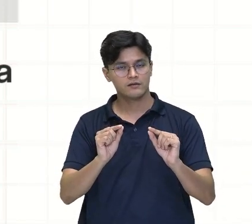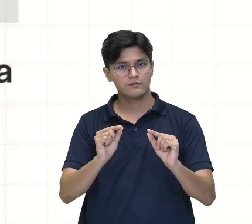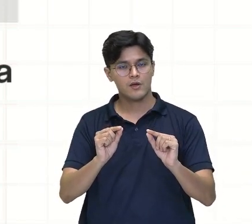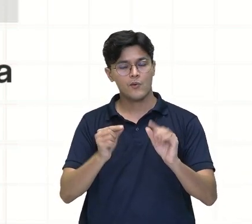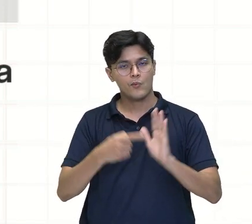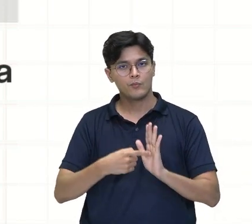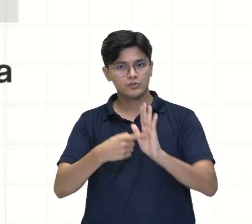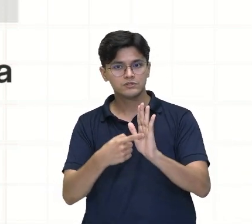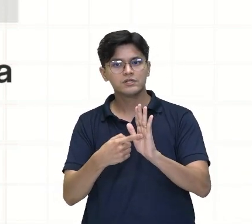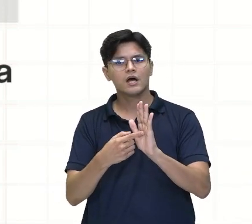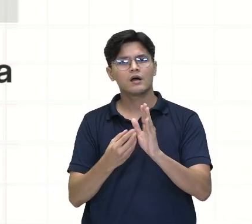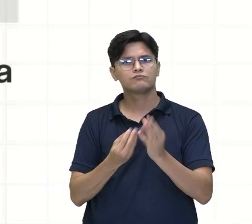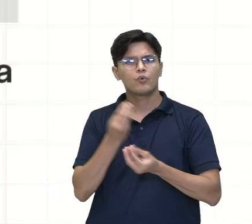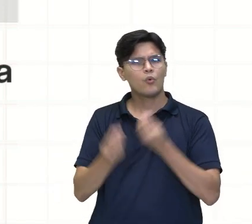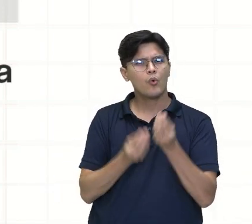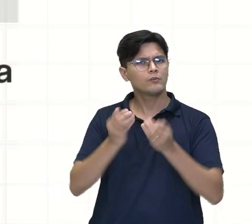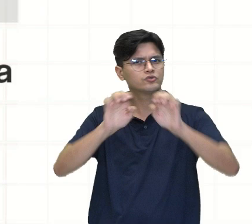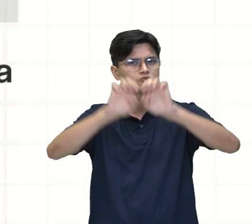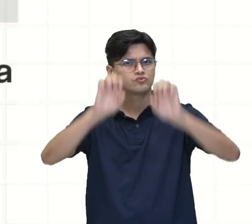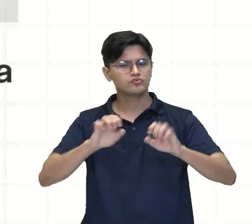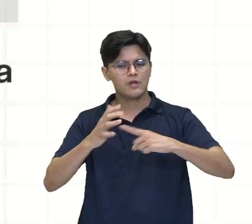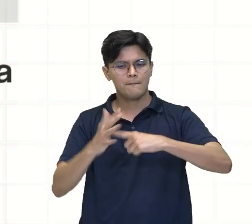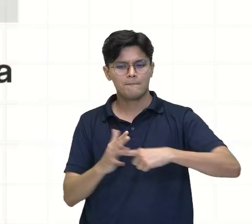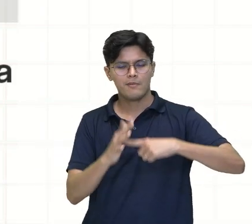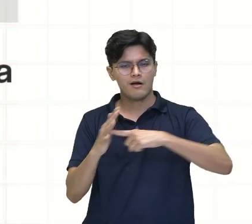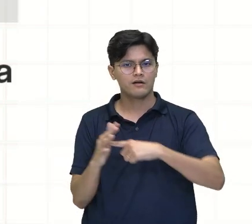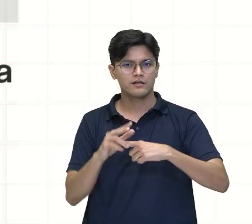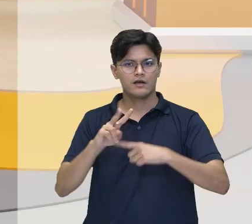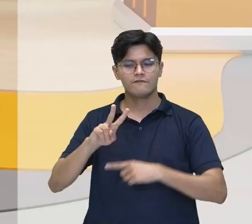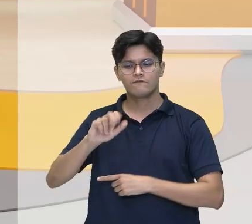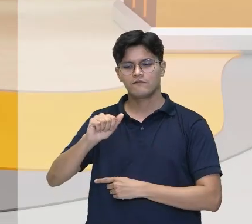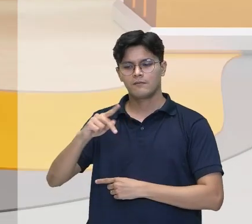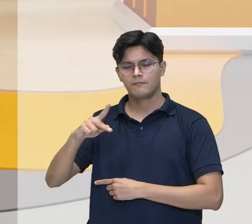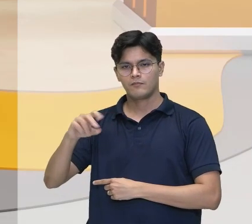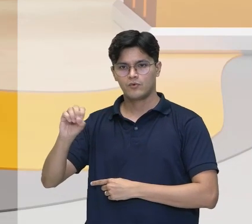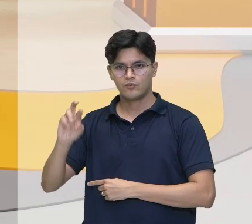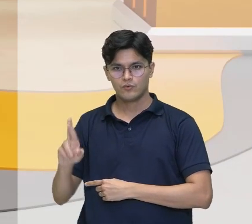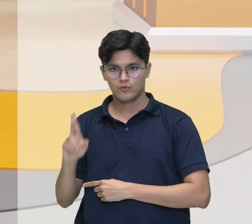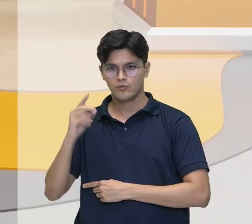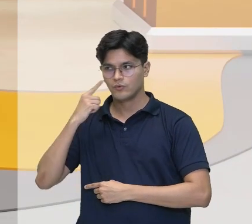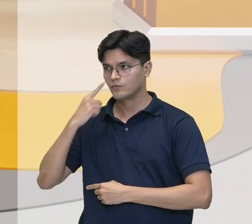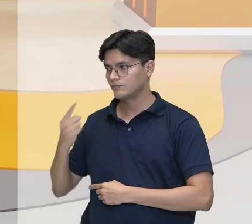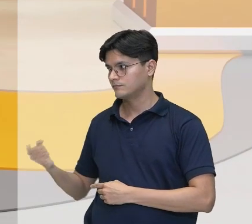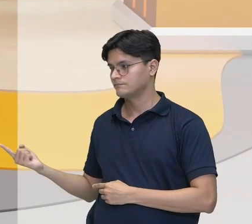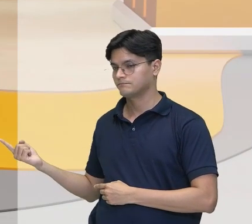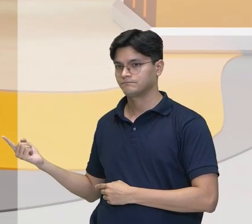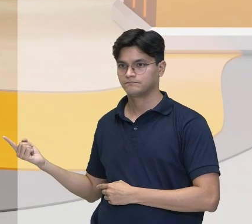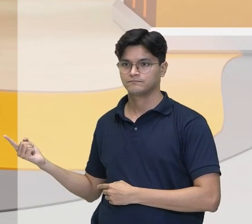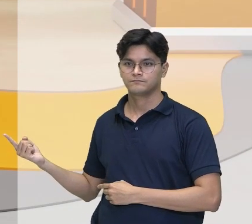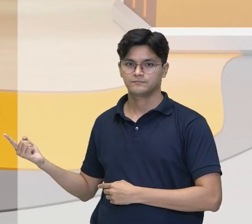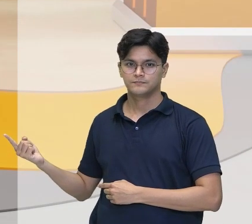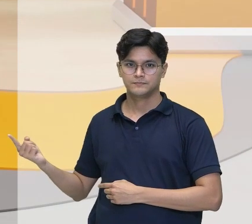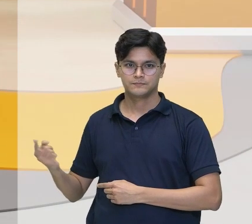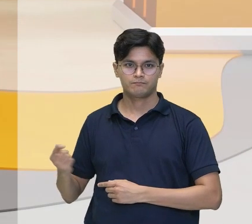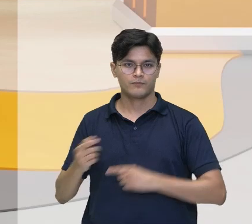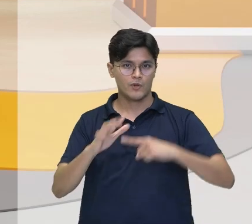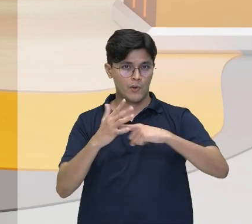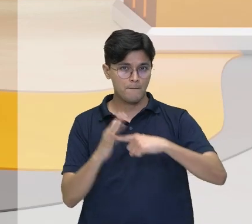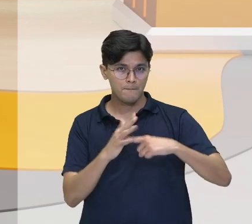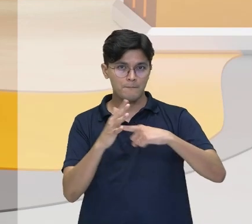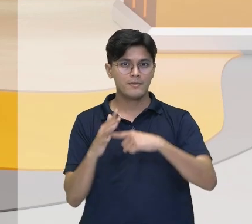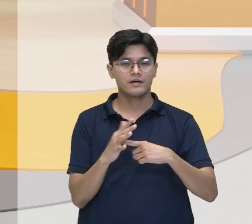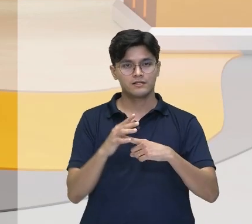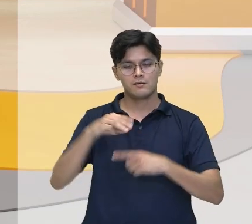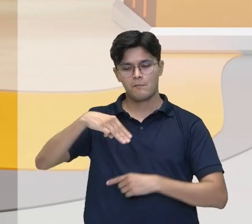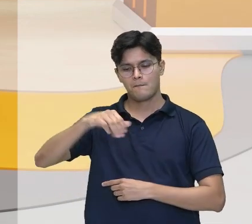máquina a vapor, né? Isso temos aqui já a nossa máquina colocada aqui para vocês verem, é uma máquina a vapor,